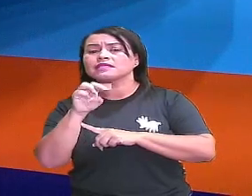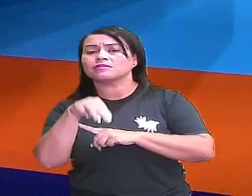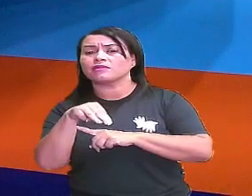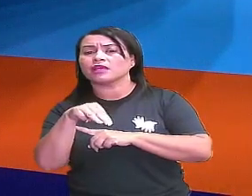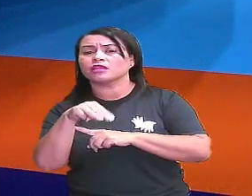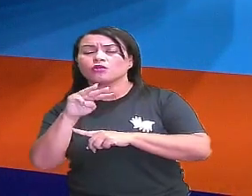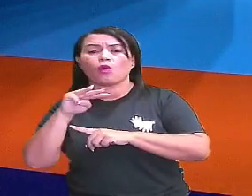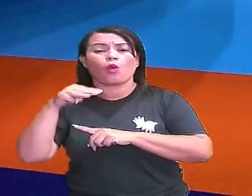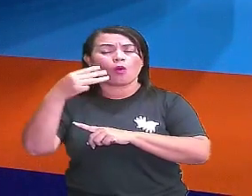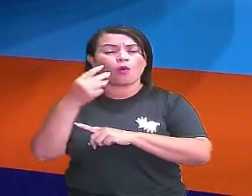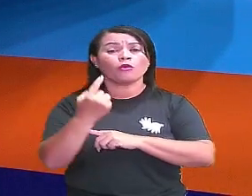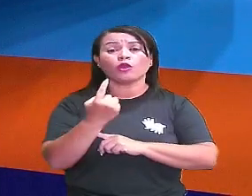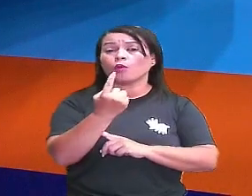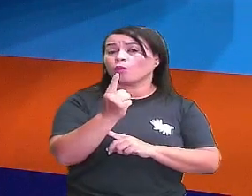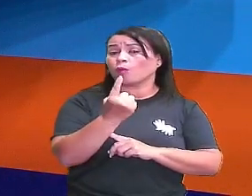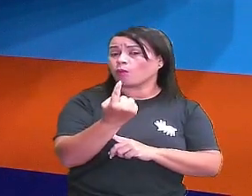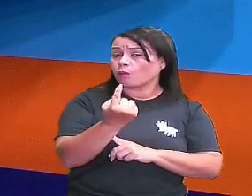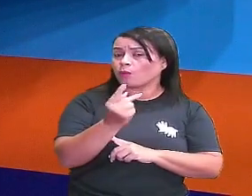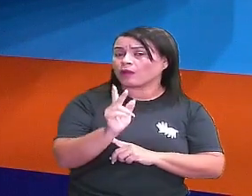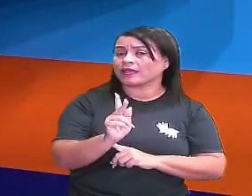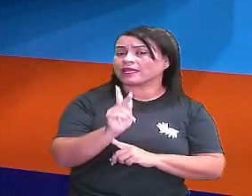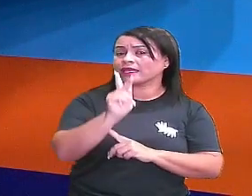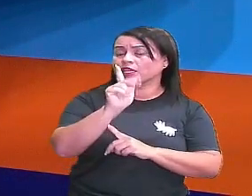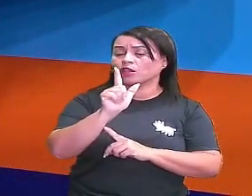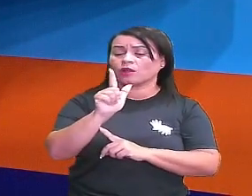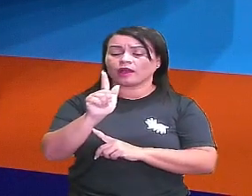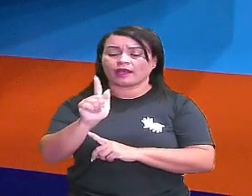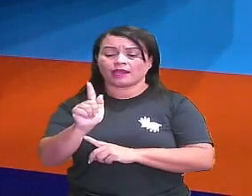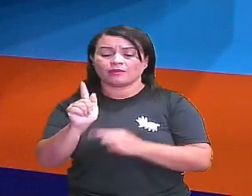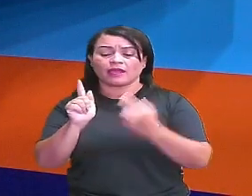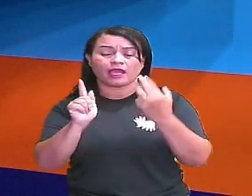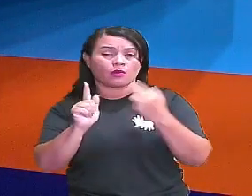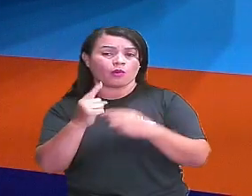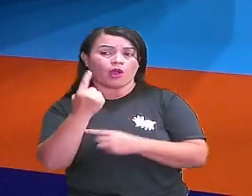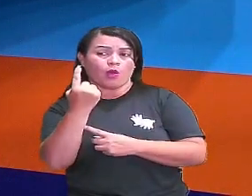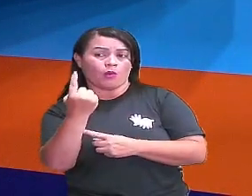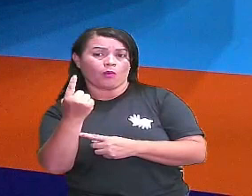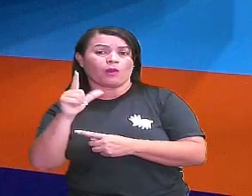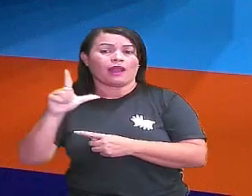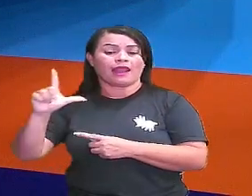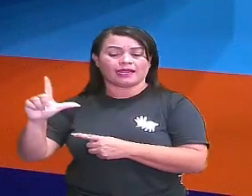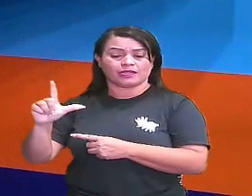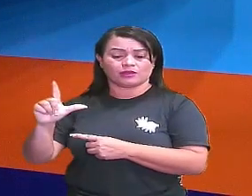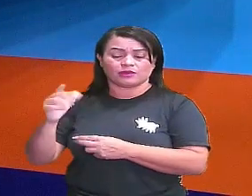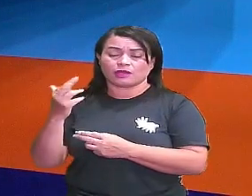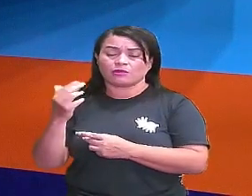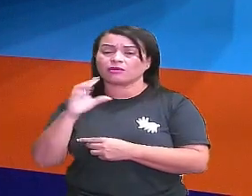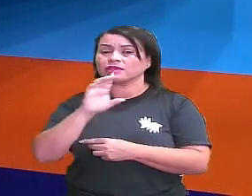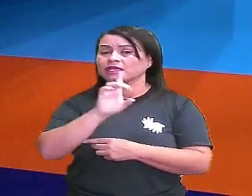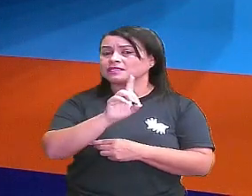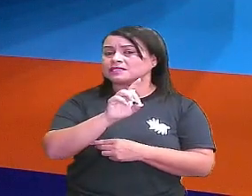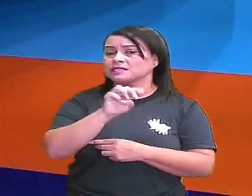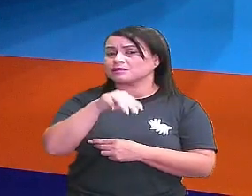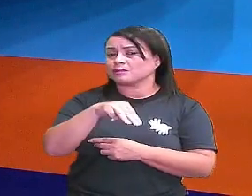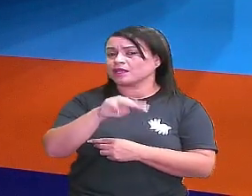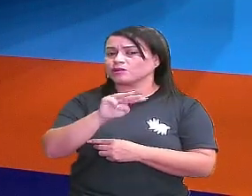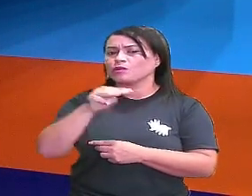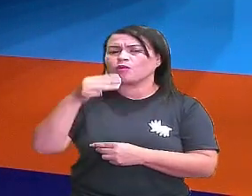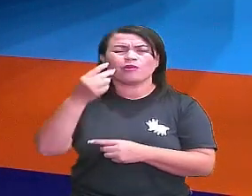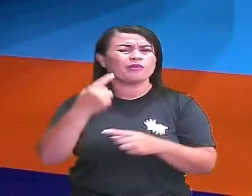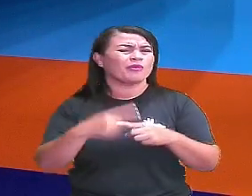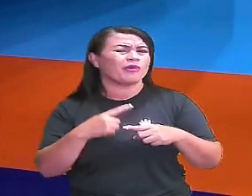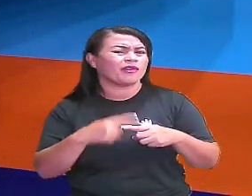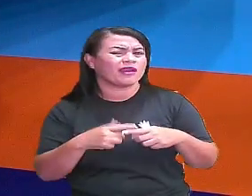1 quilograma é igual a 1 litro, que é igual a 1 decímetro cúbico. Por que isso,